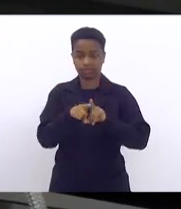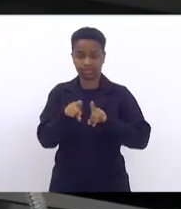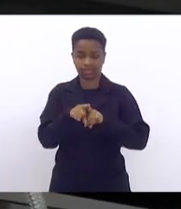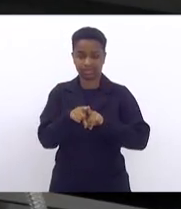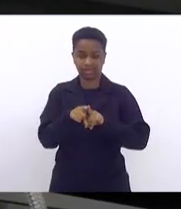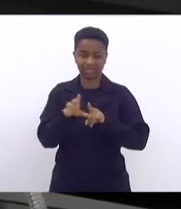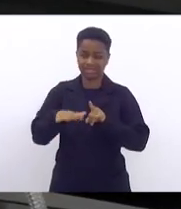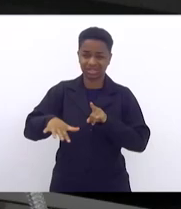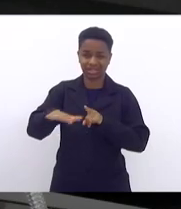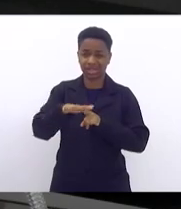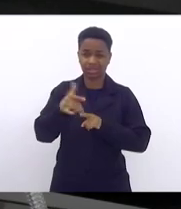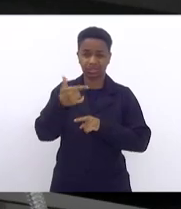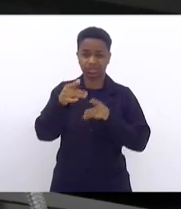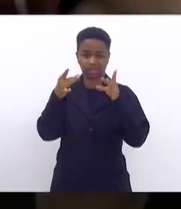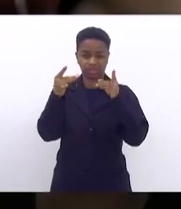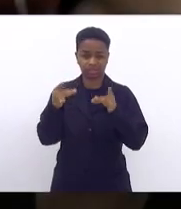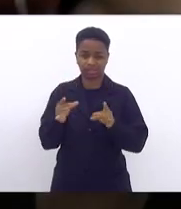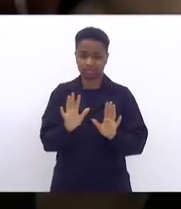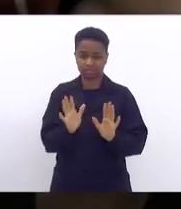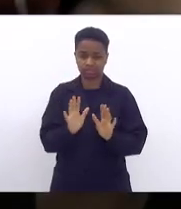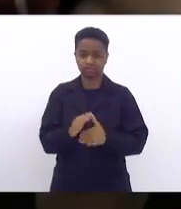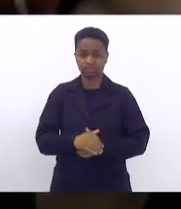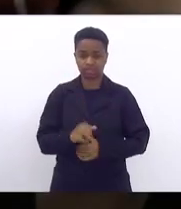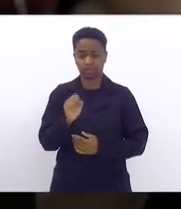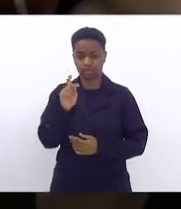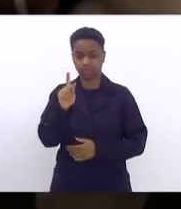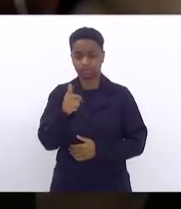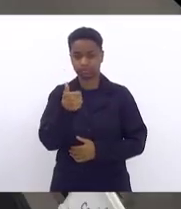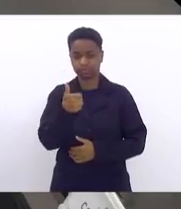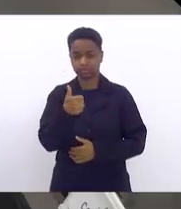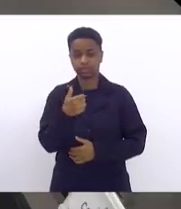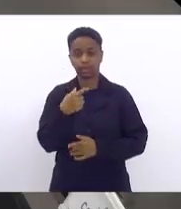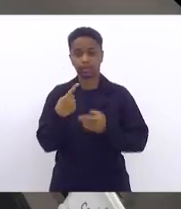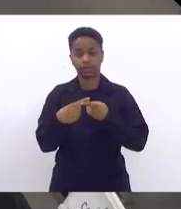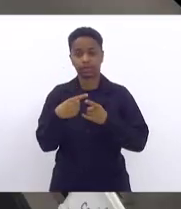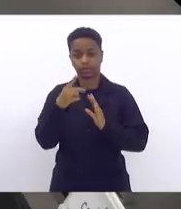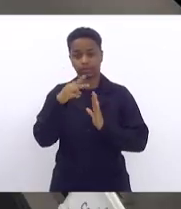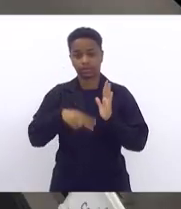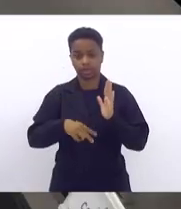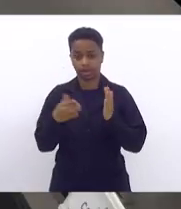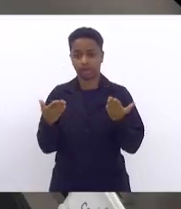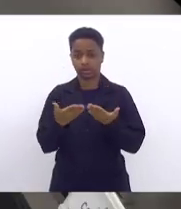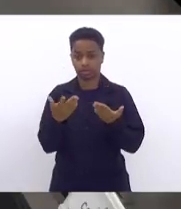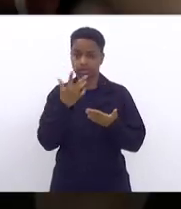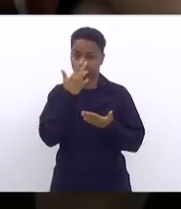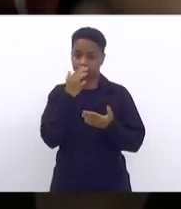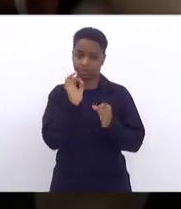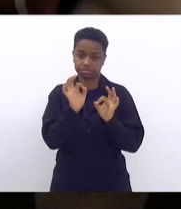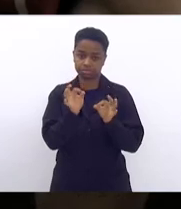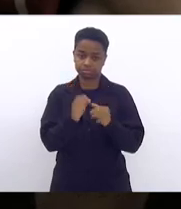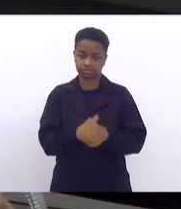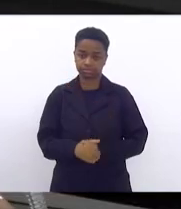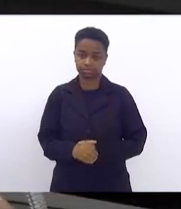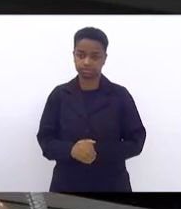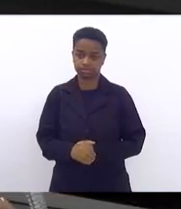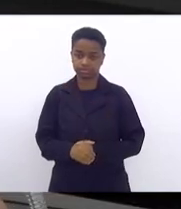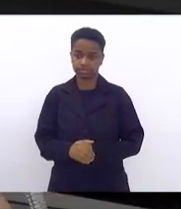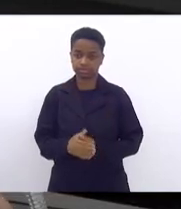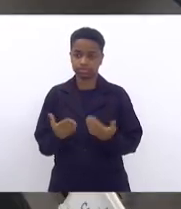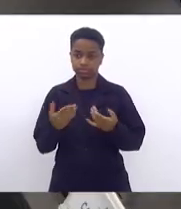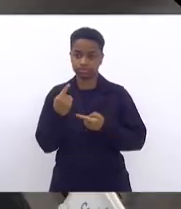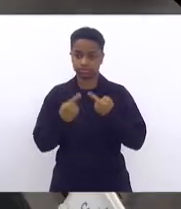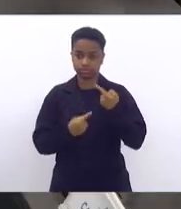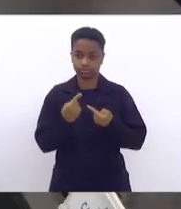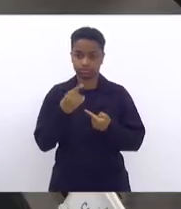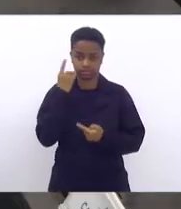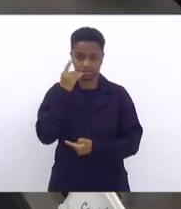genérica. Ok. Está normas gerais, ok. Eu estou lendo aqui agora, aparentemente está. Para discutir, deputado Carlos Mitch. Não pode criar